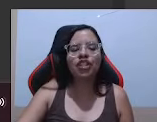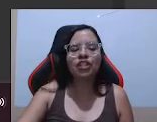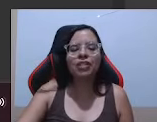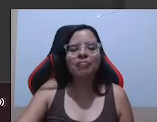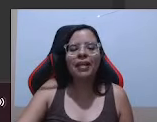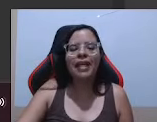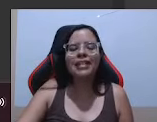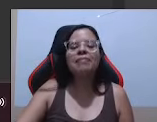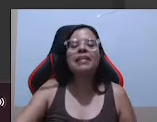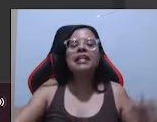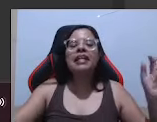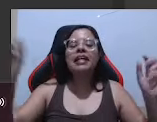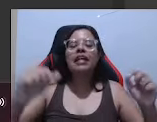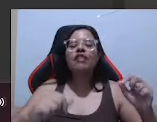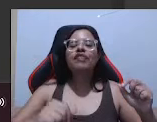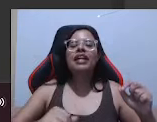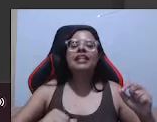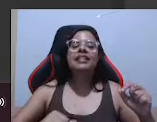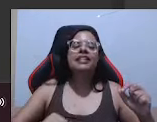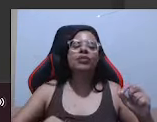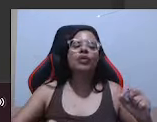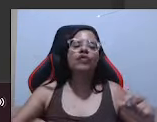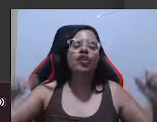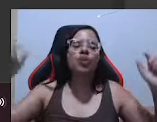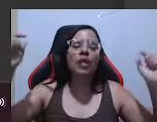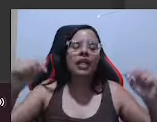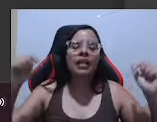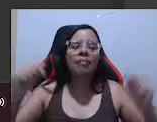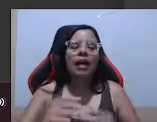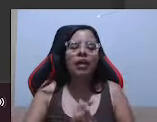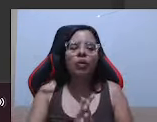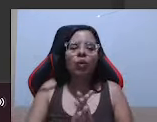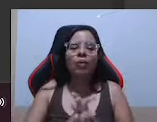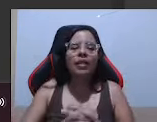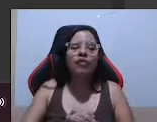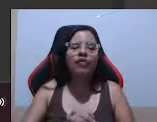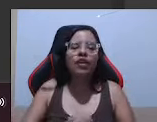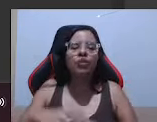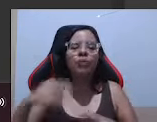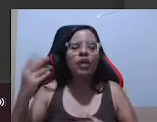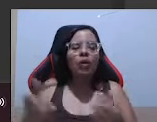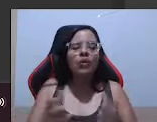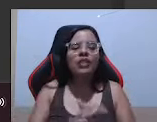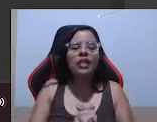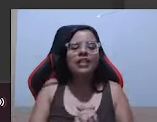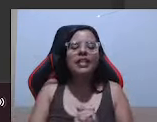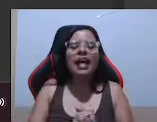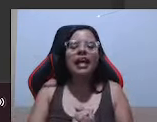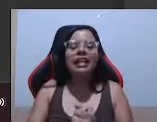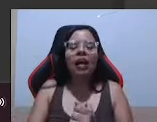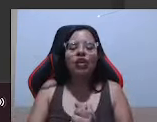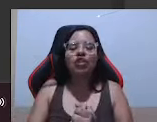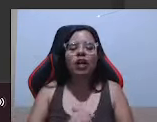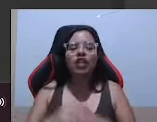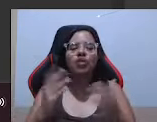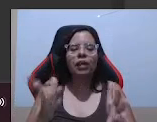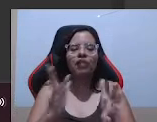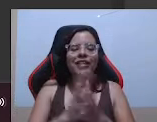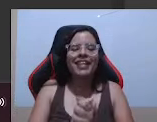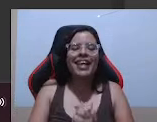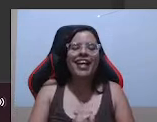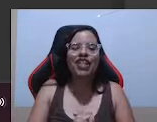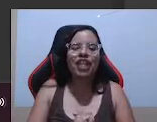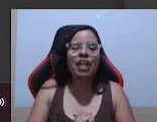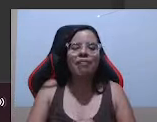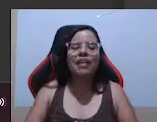422 páginas, beleza? Então vai ficar na descrição do vídeo e também no comentário fixo os links lá da Hotmart